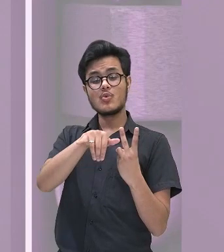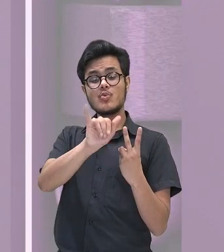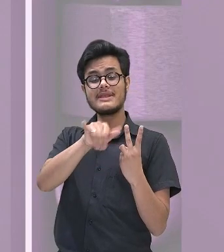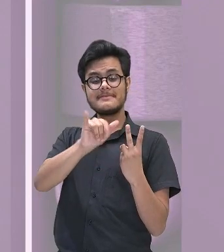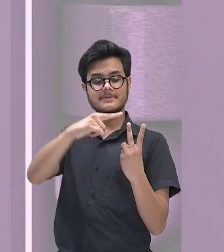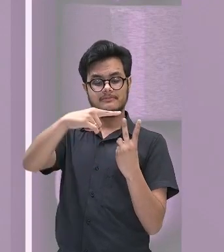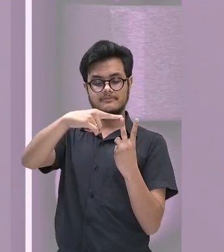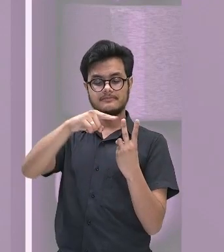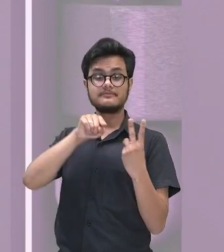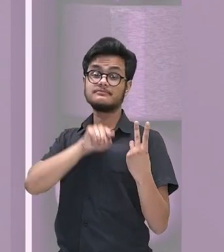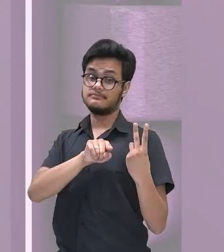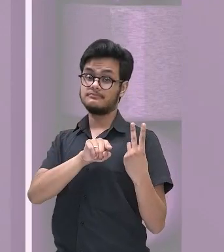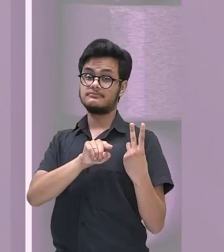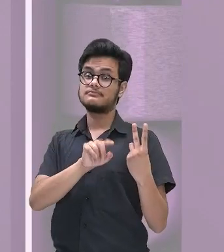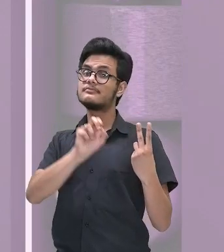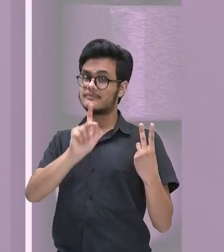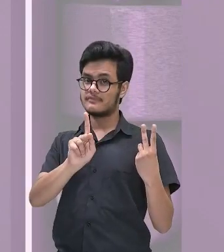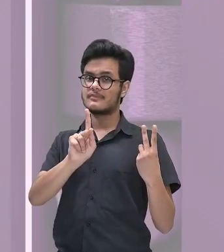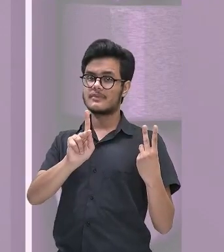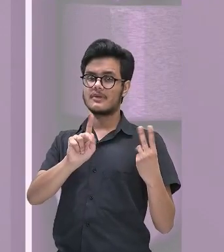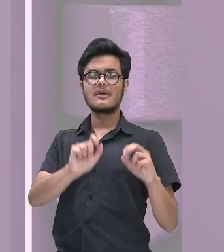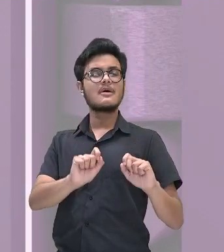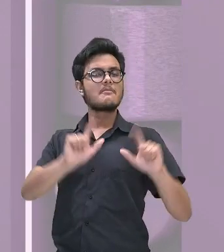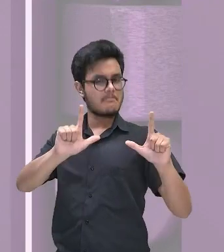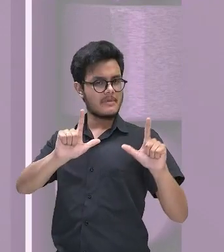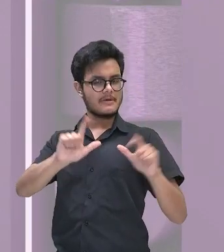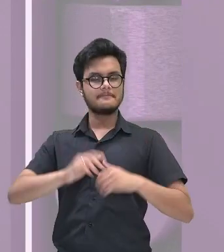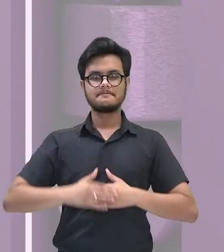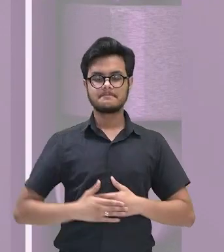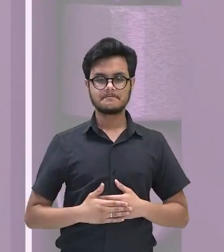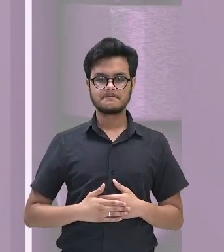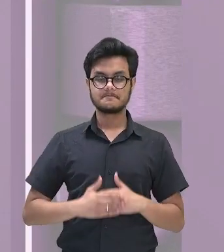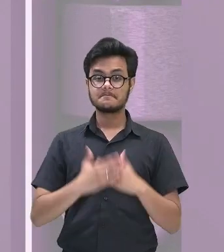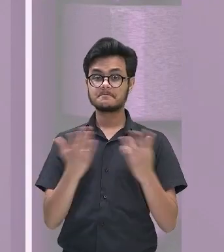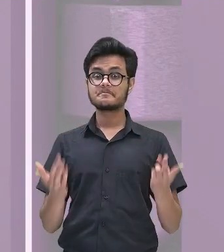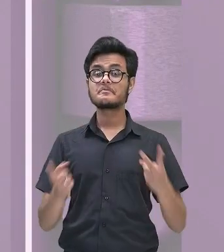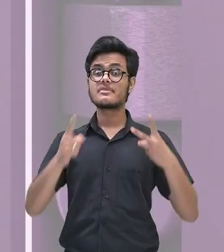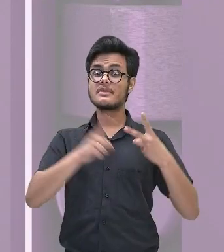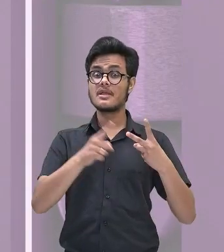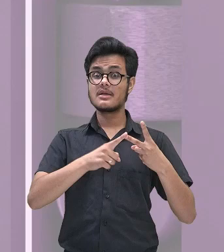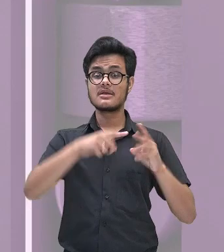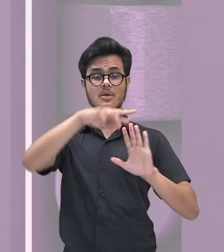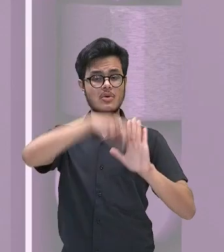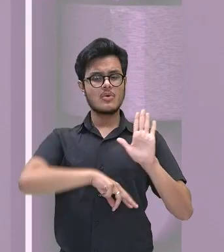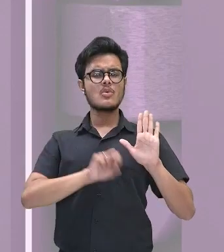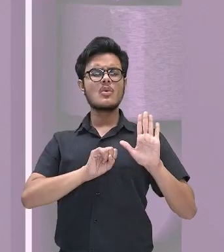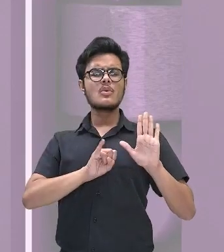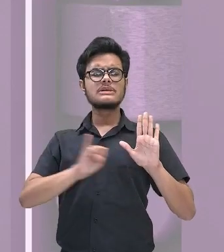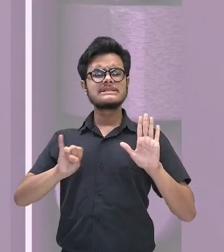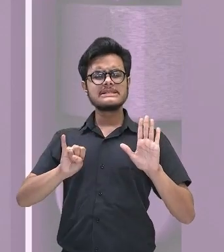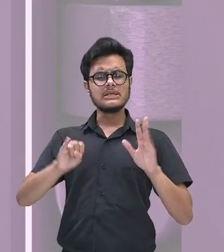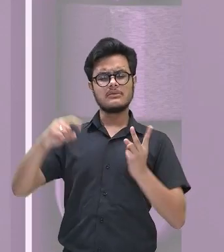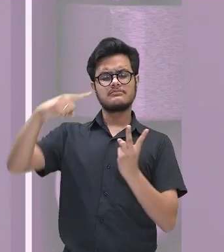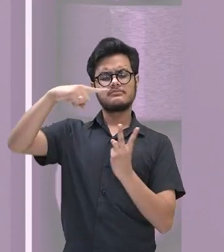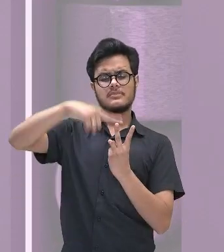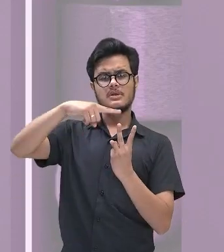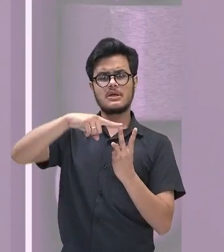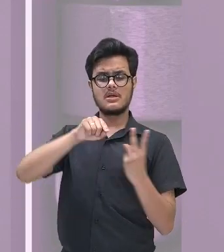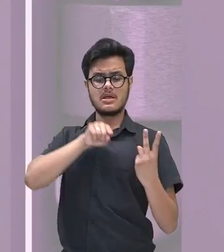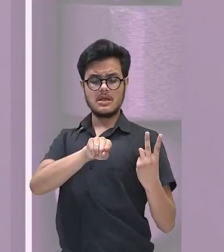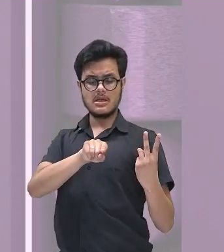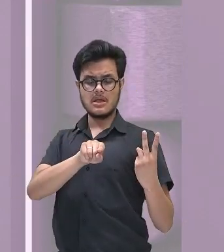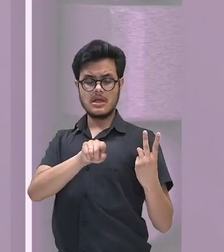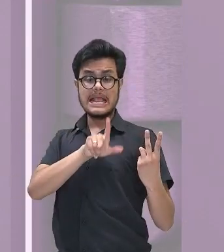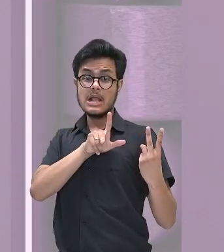meu radicando, que é o número que está dentro do meu radical, certo? Se o meu radicando for